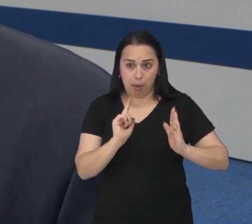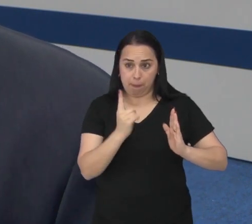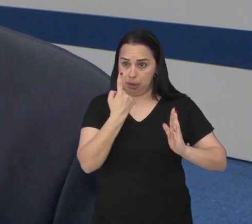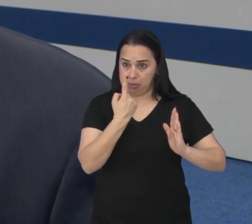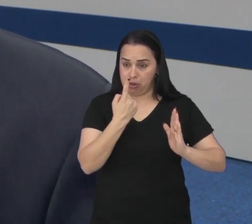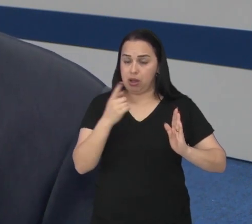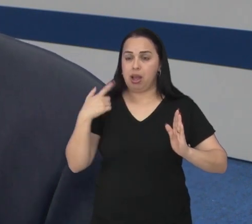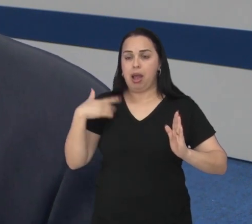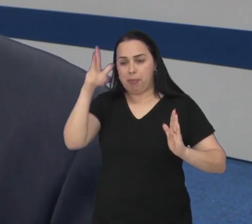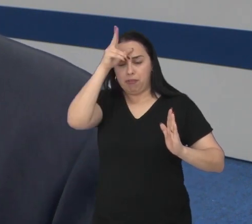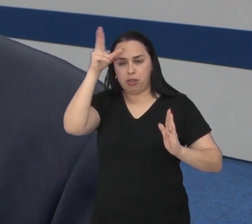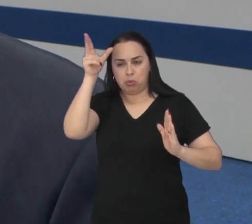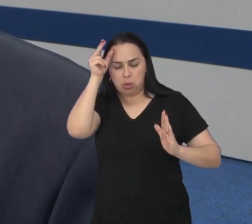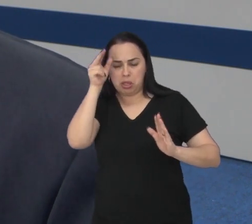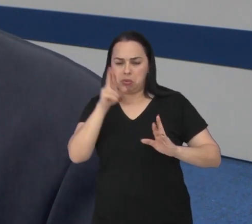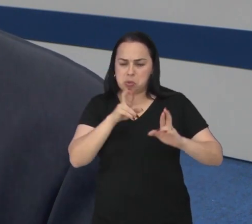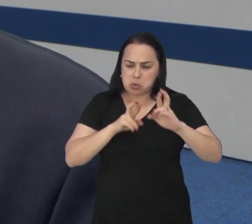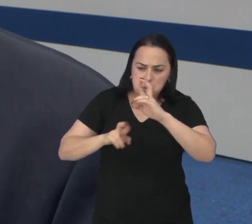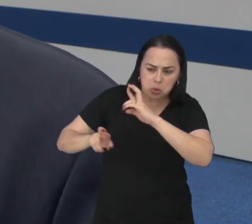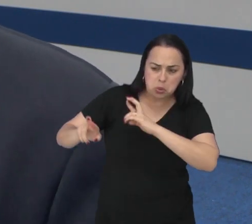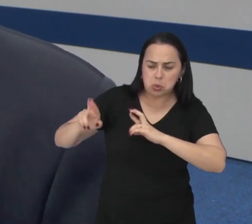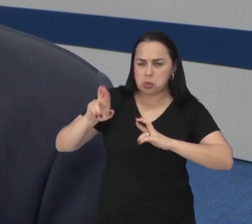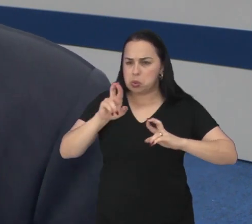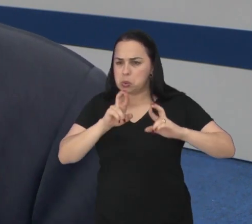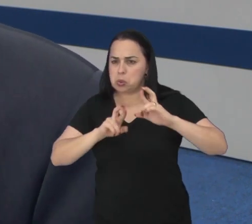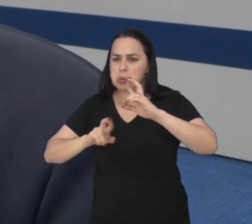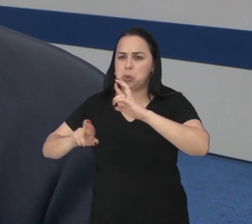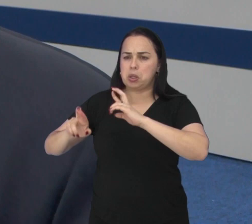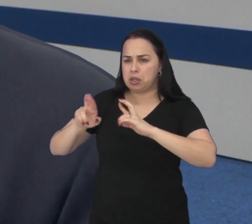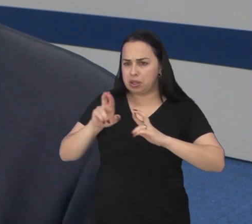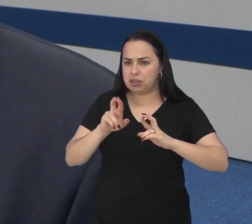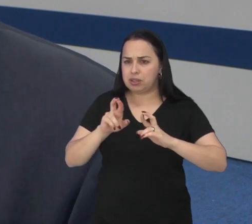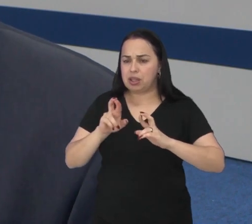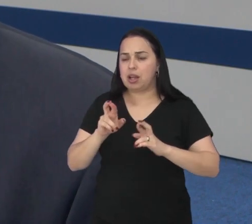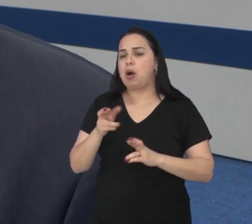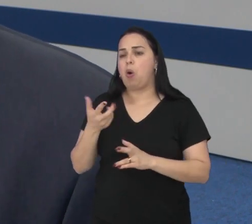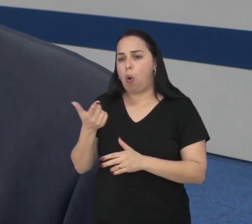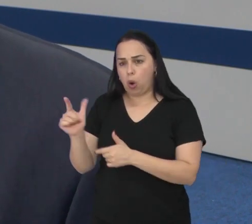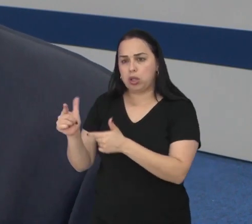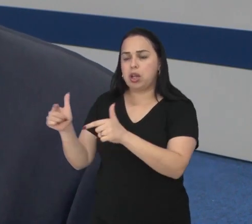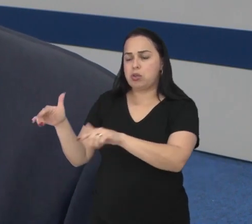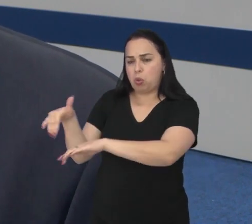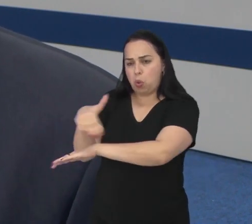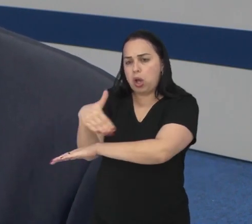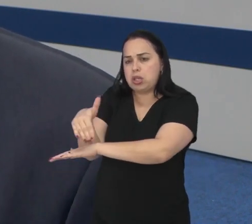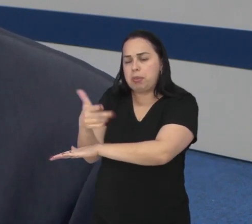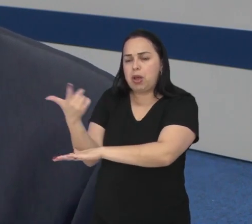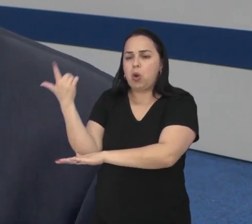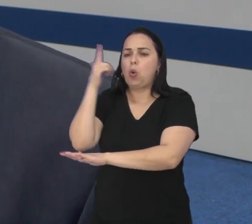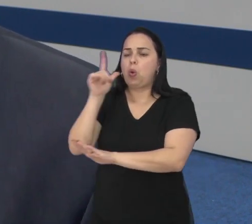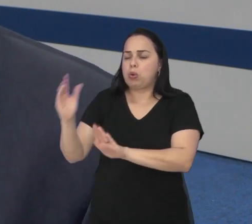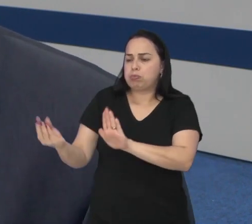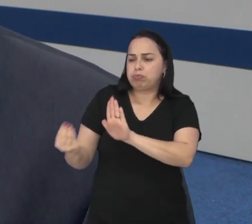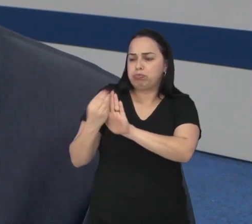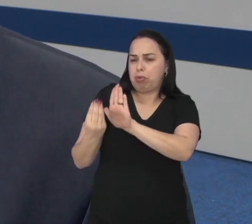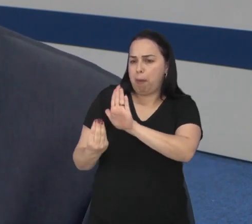A partir desse levantamento que a prefeitura fará com o projeto de lei que ela enviou, outras ruas